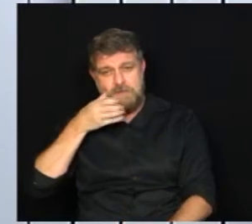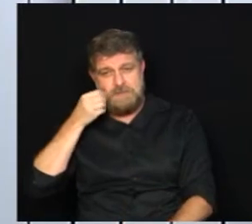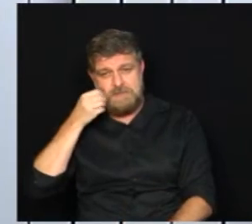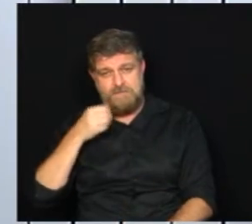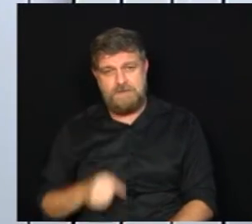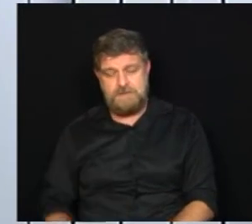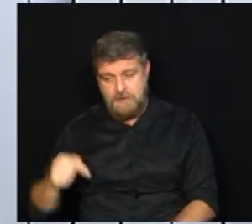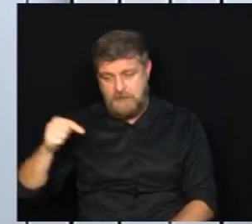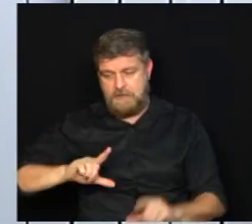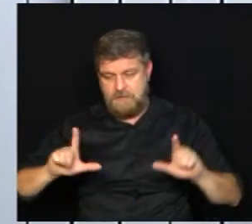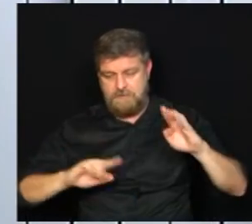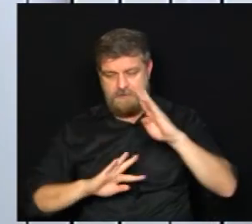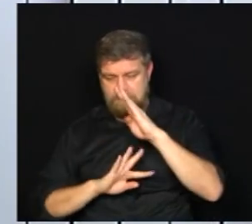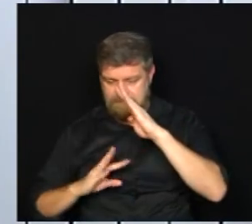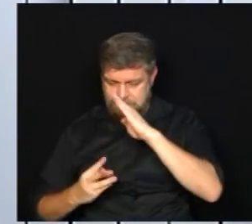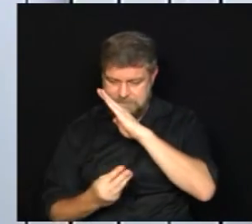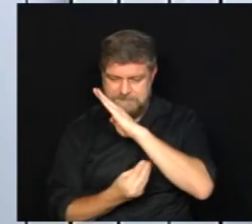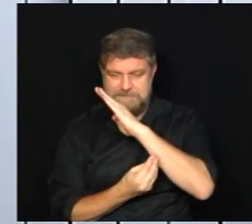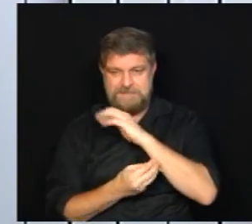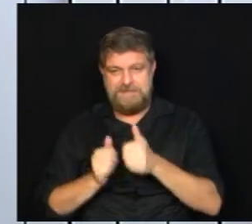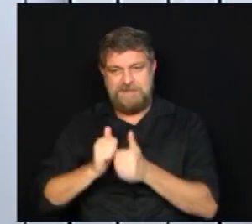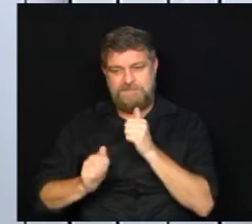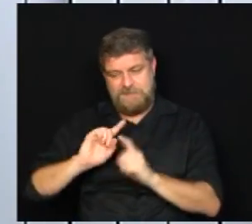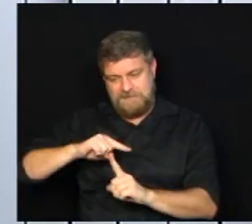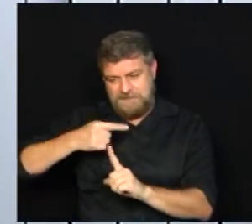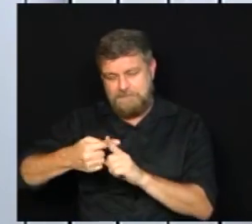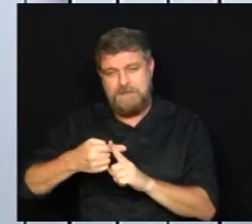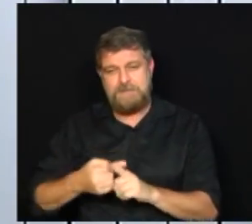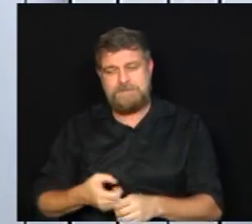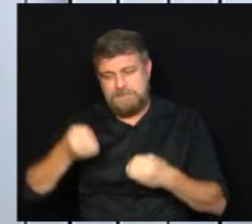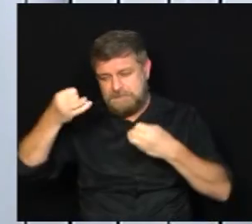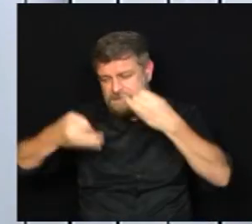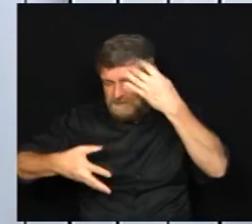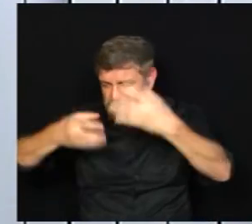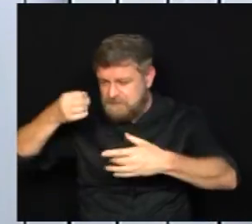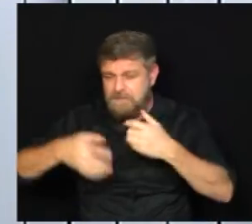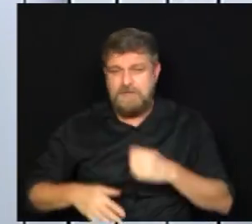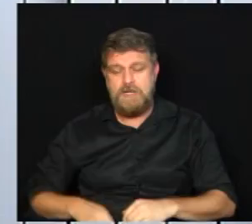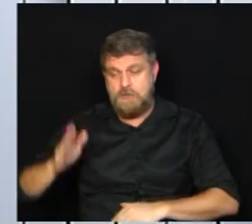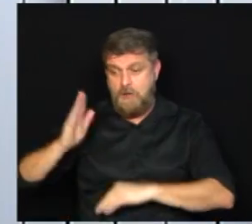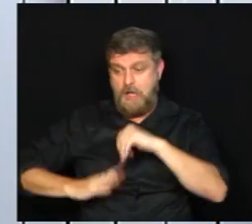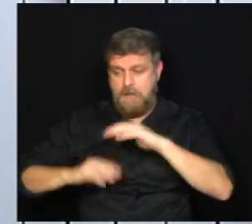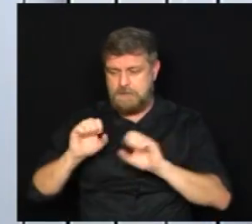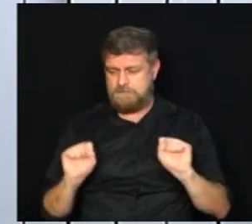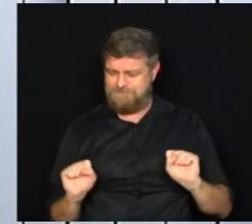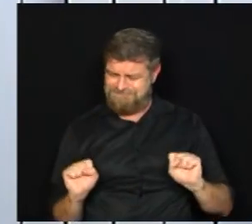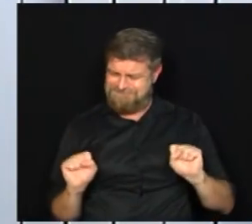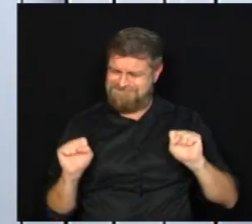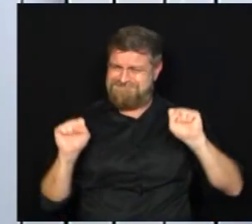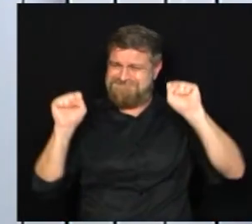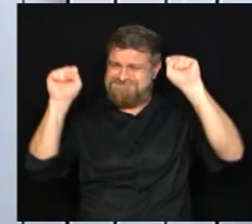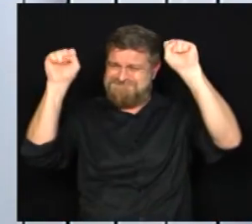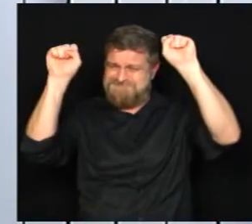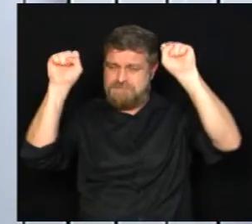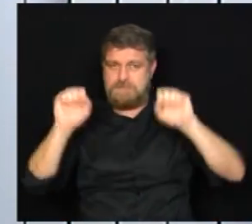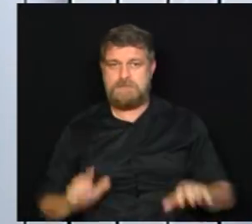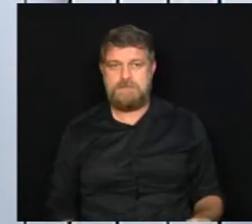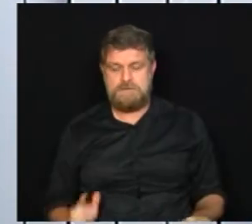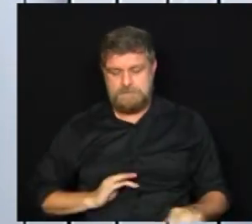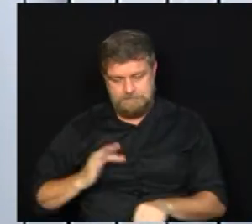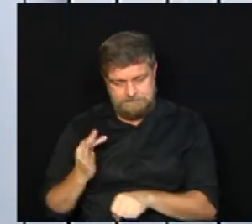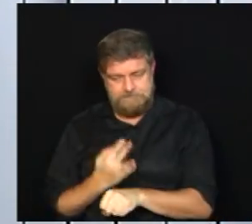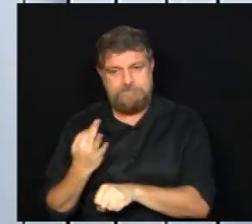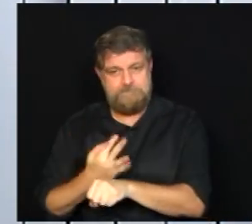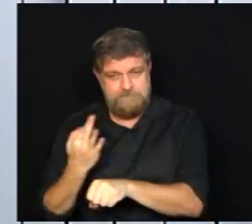aqui com o Mais Esportes dentro do Câmara Total, falando um pouquinho mais sobre essa modalidade, sobre o esforço que é